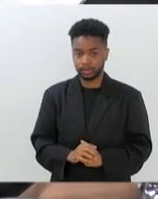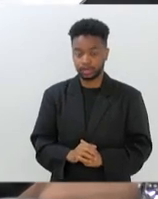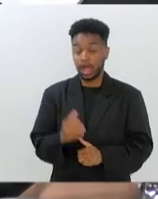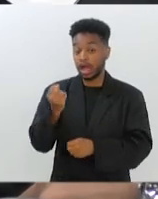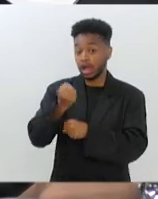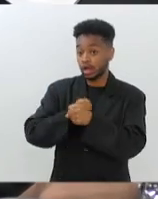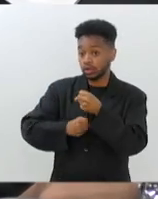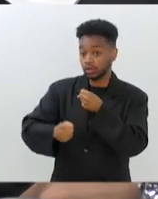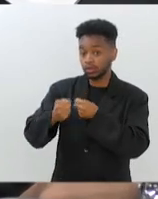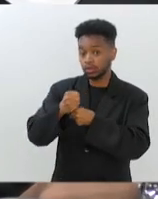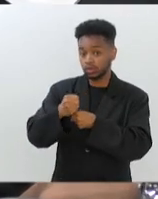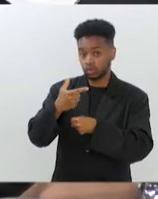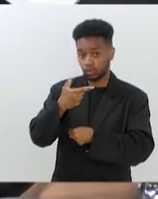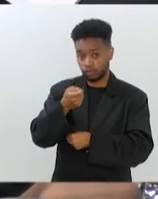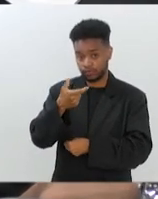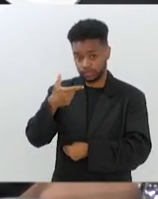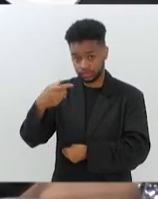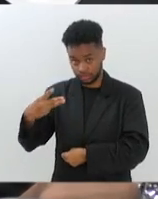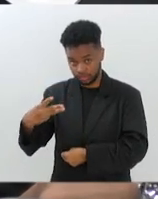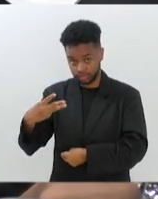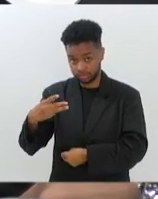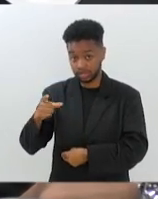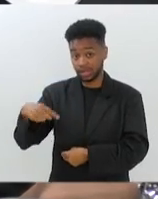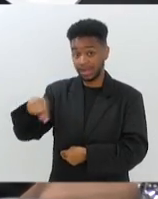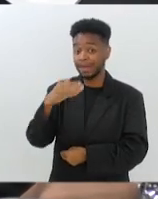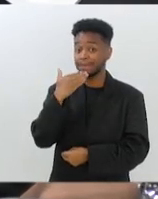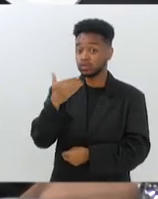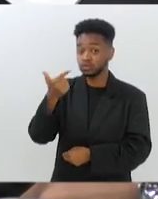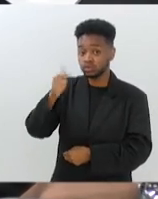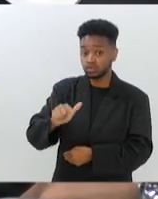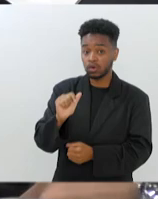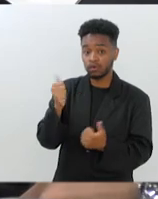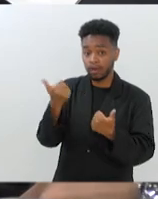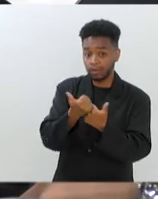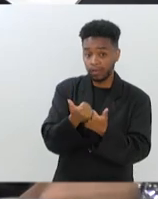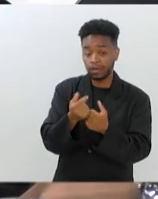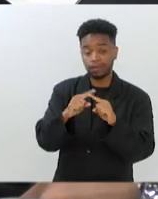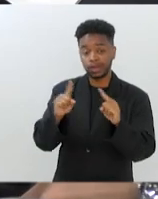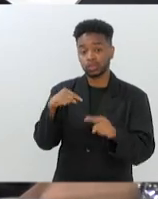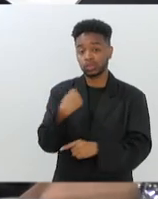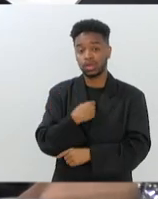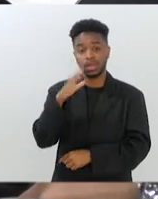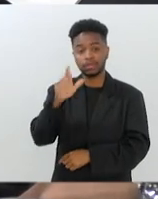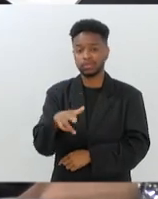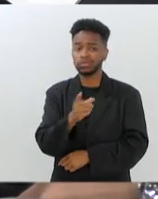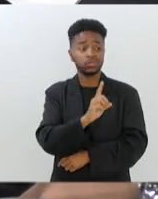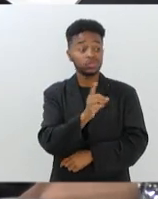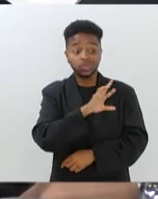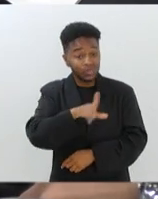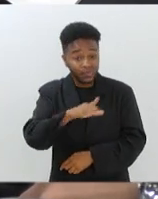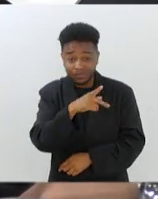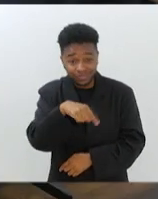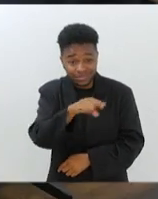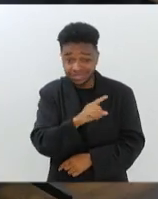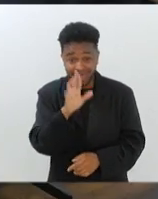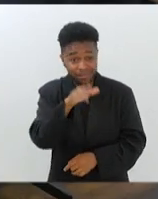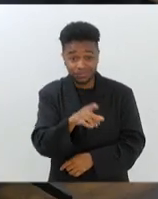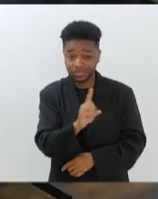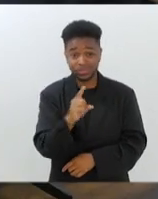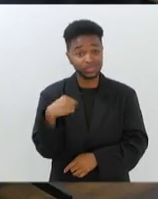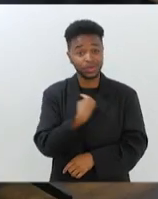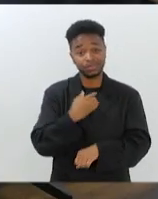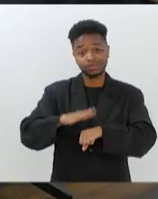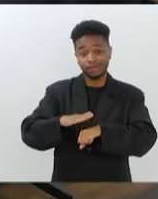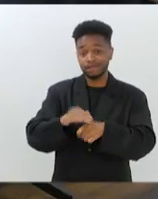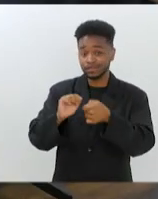ano passado ano em 2023 eles pediram um novo aporte que foi negado pela gente não foi negado por você não nós denunciamos nós levamos Antônio